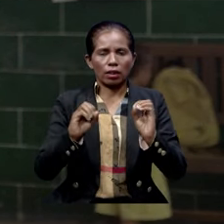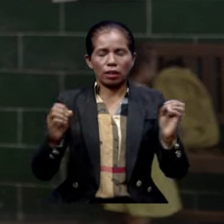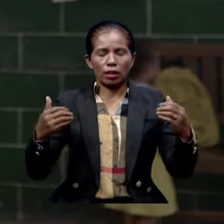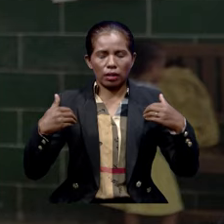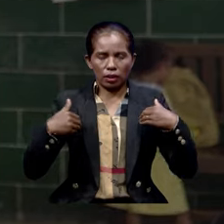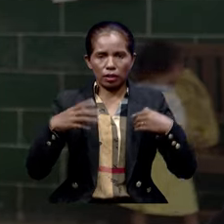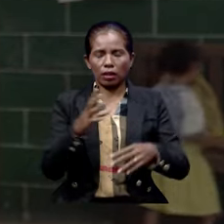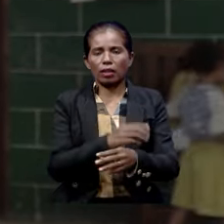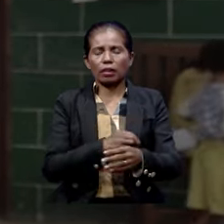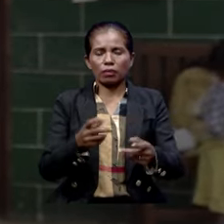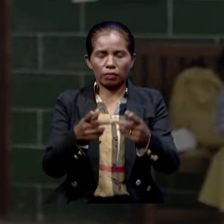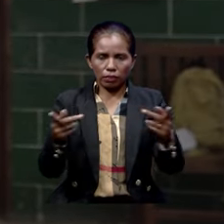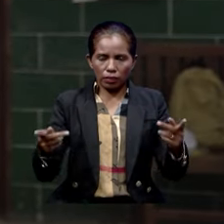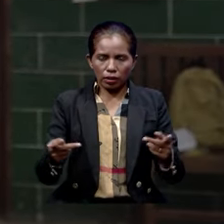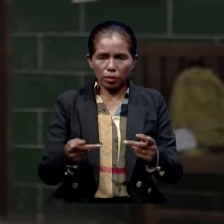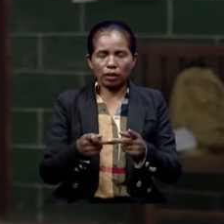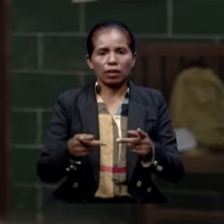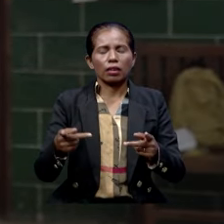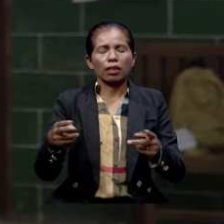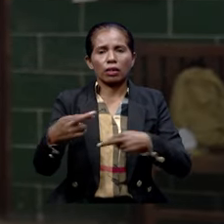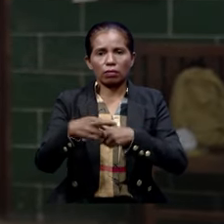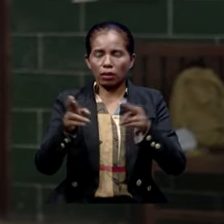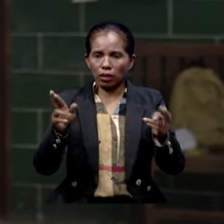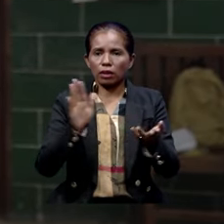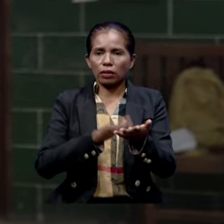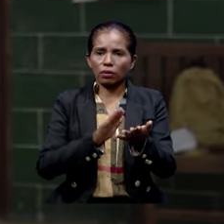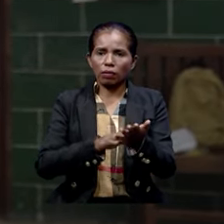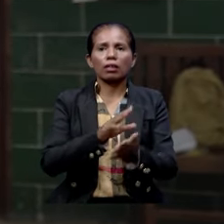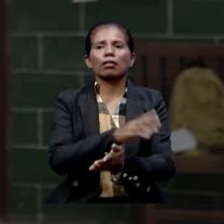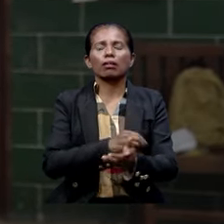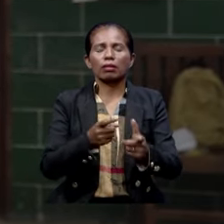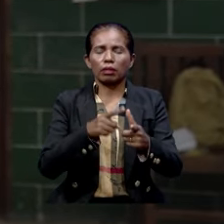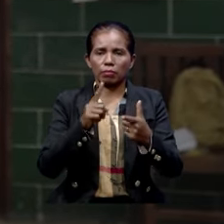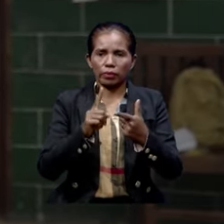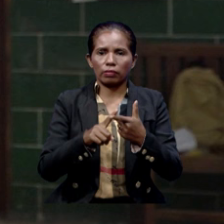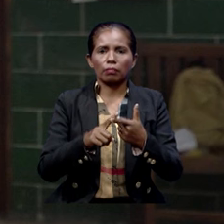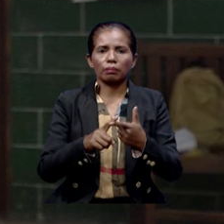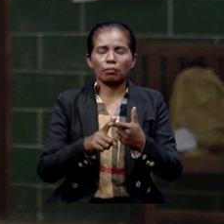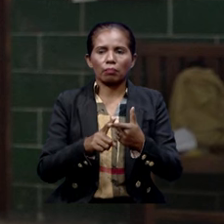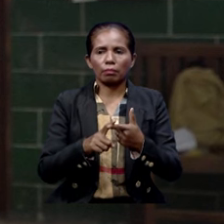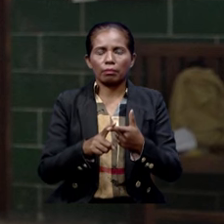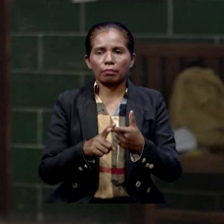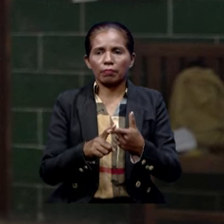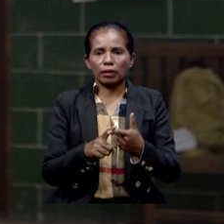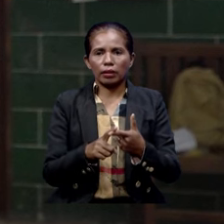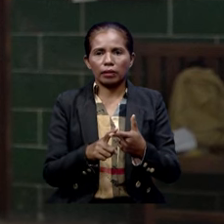sala de aulas, infraestruturas, em termos de infraestruturas, é difícil sala de aulas, não falta. E,